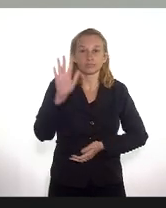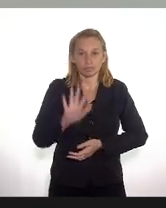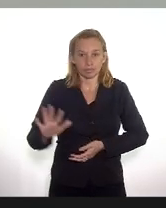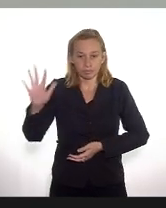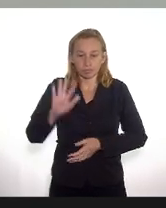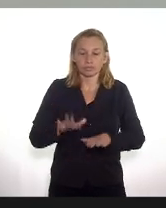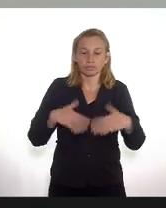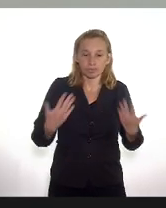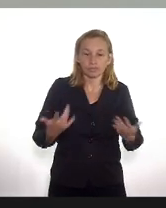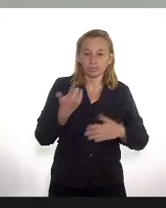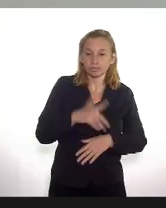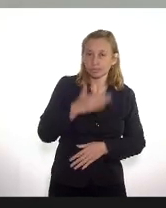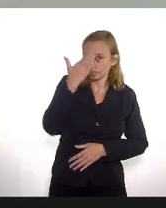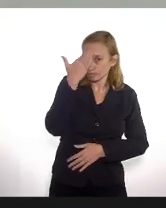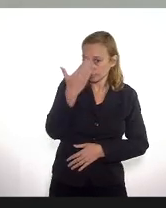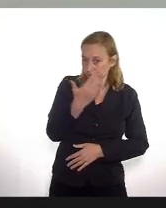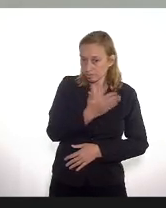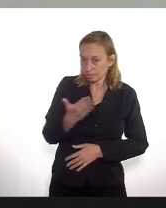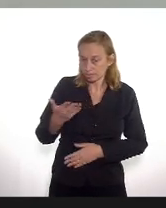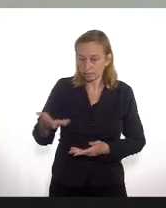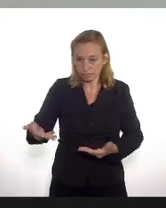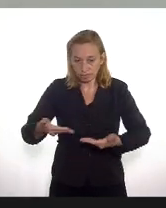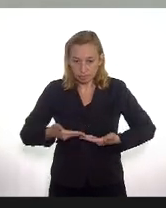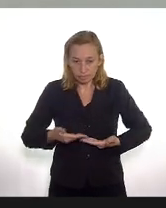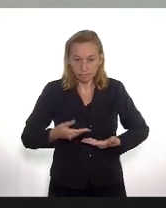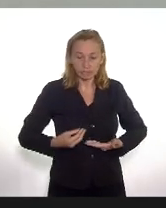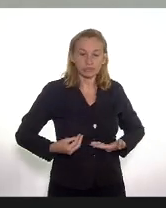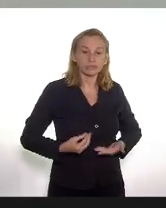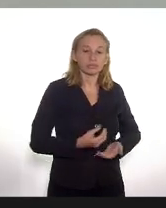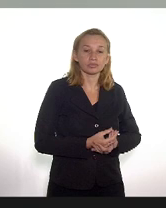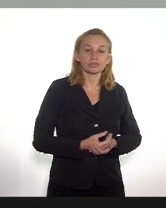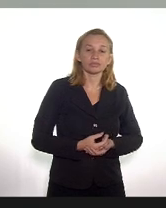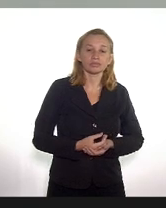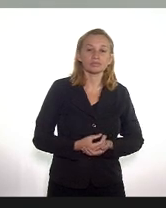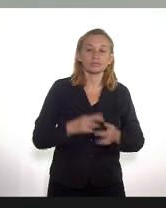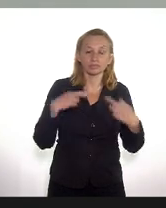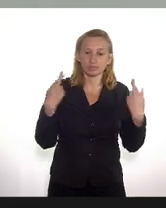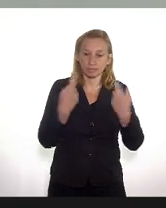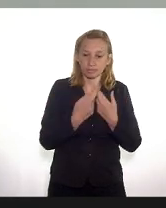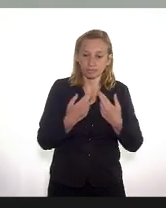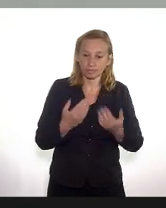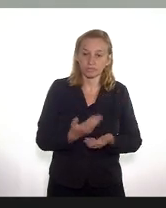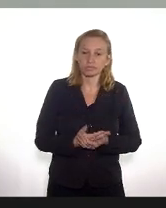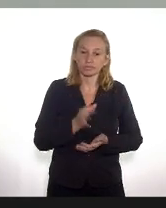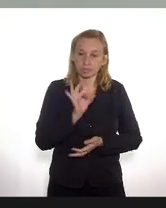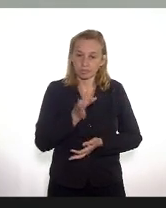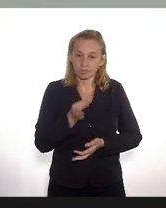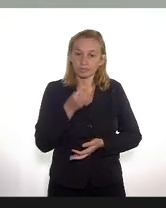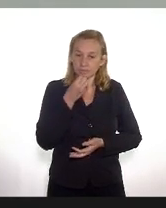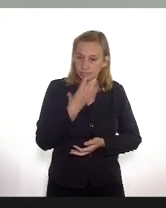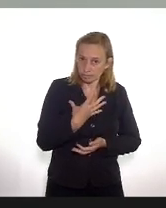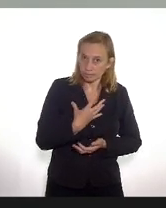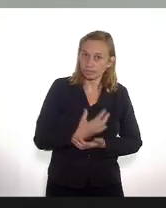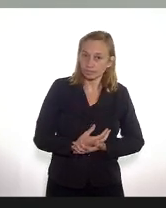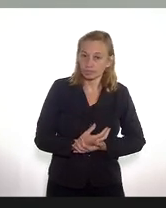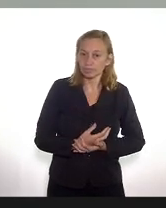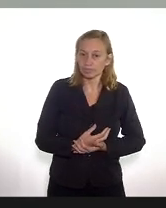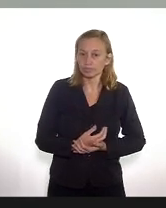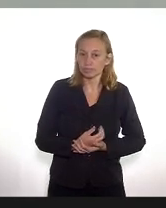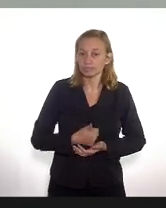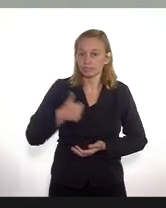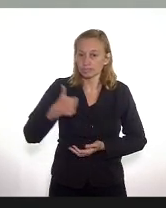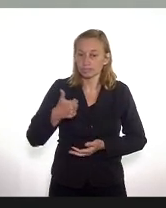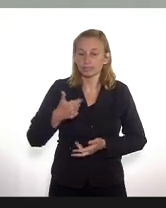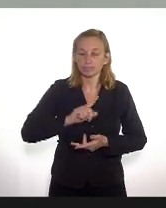Então, eu mais uma vez agradeço o convite por estar participando de um evento como esse, e tenho certeza que será muito proveitoso e talvez o primeiro